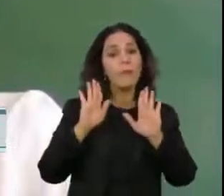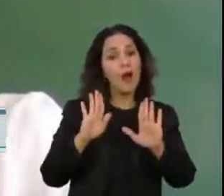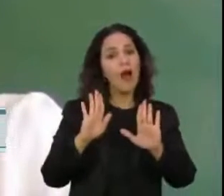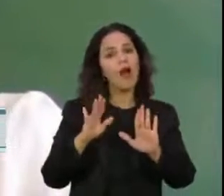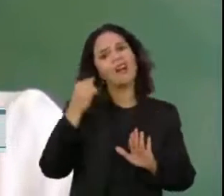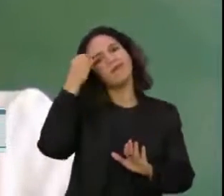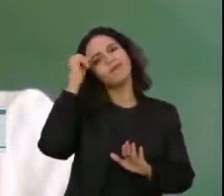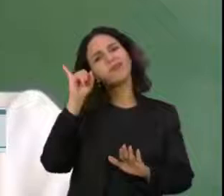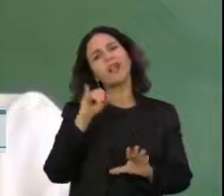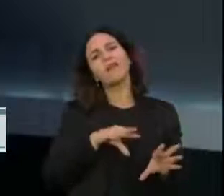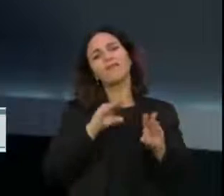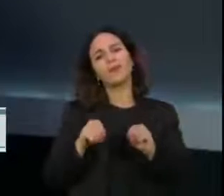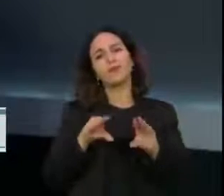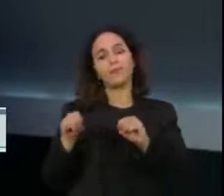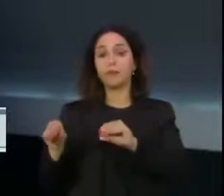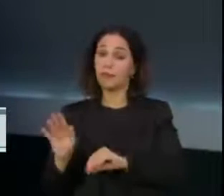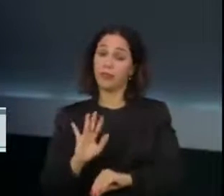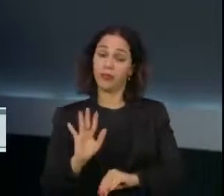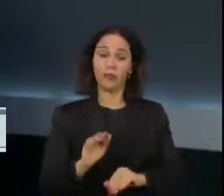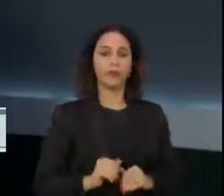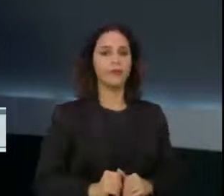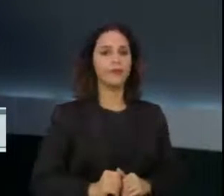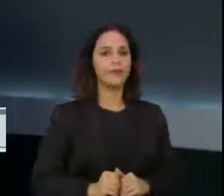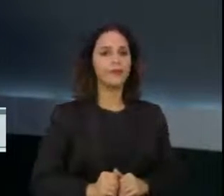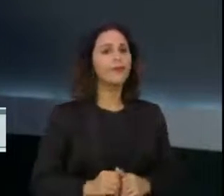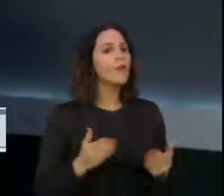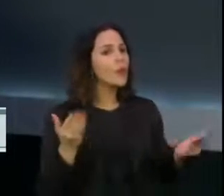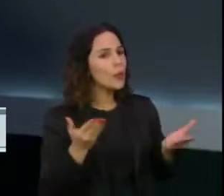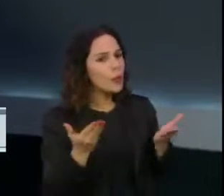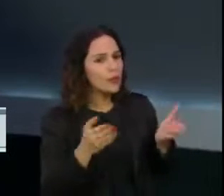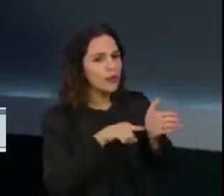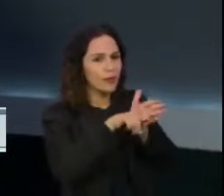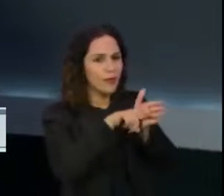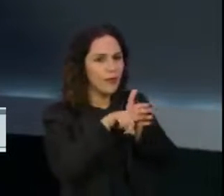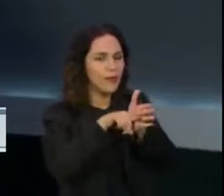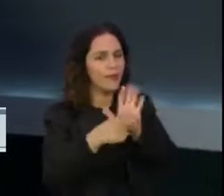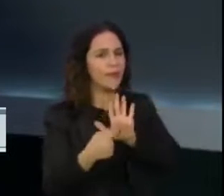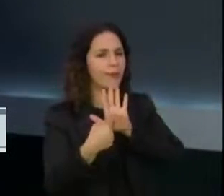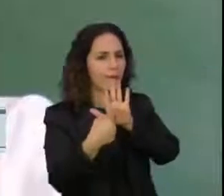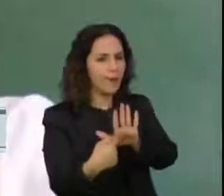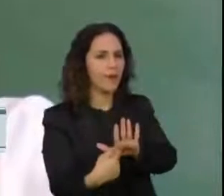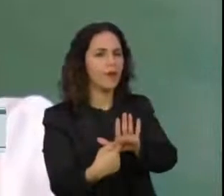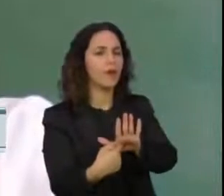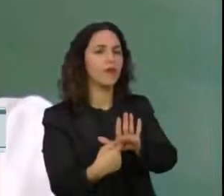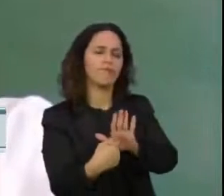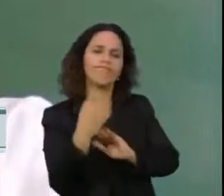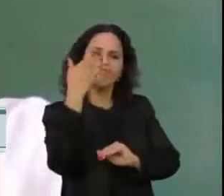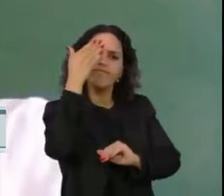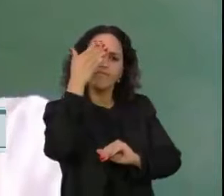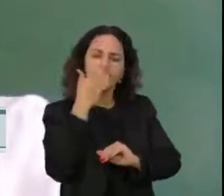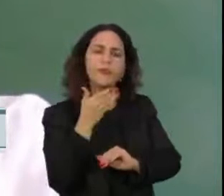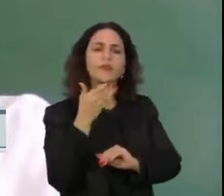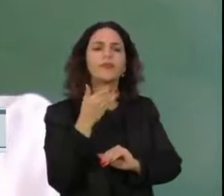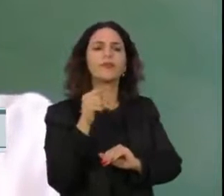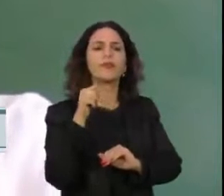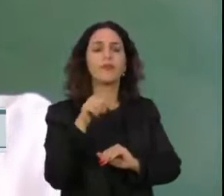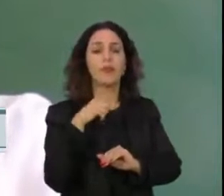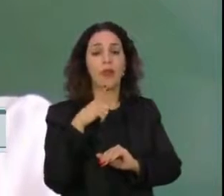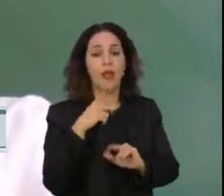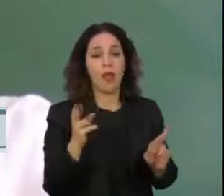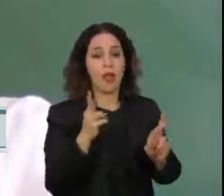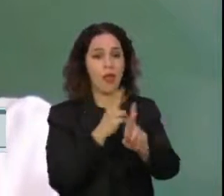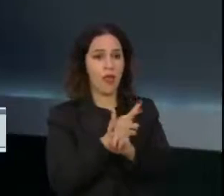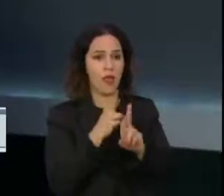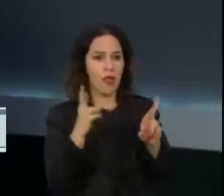de fazer o rastreamento. Hoje, as pesquisas demonstram com mais evidências sobre a relação